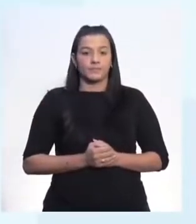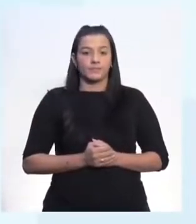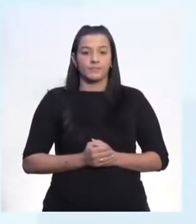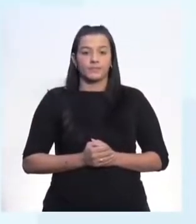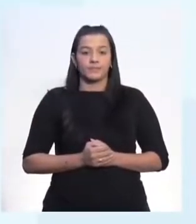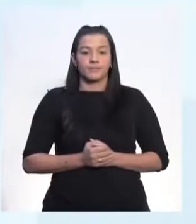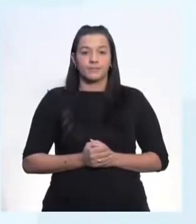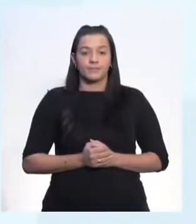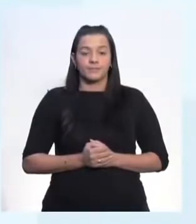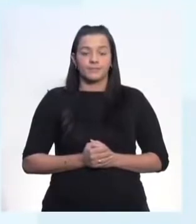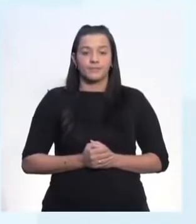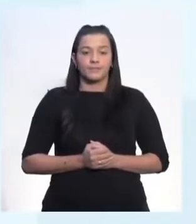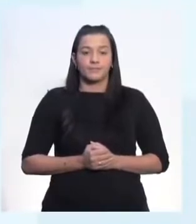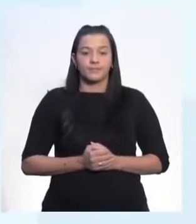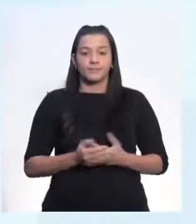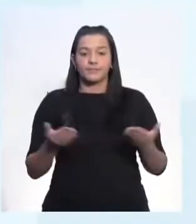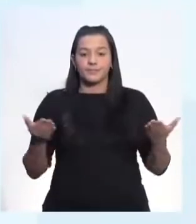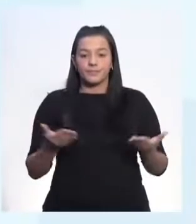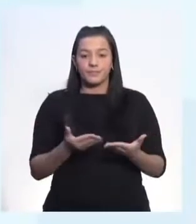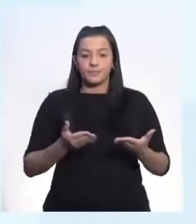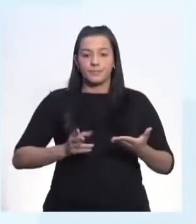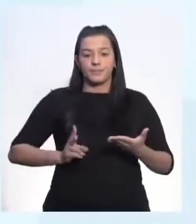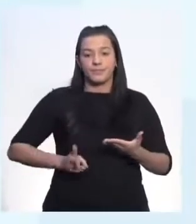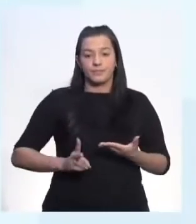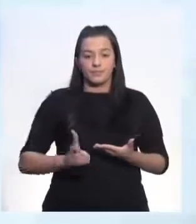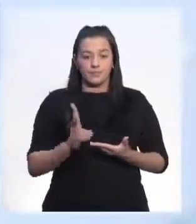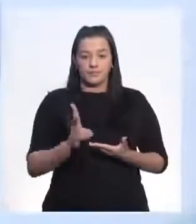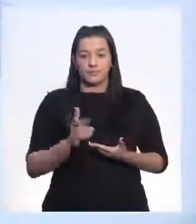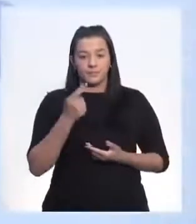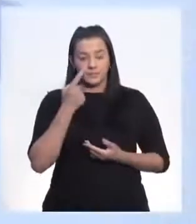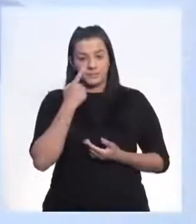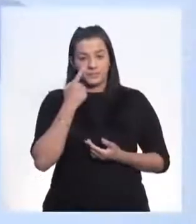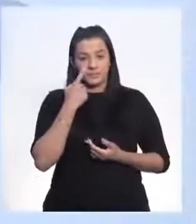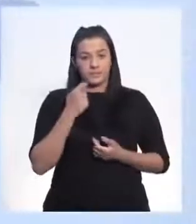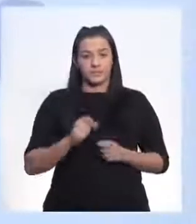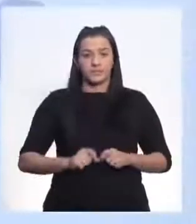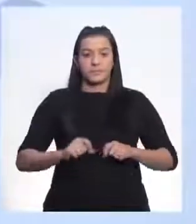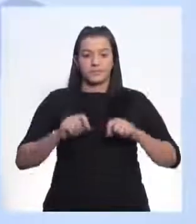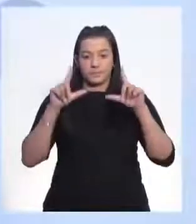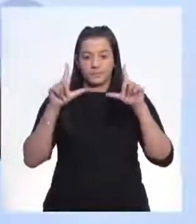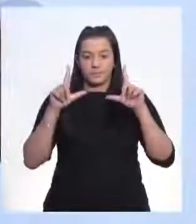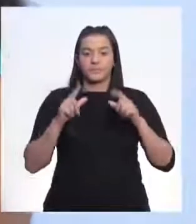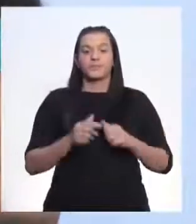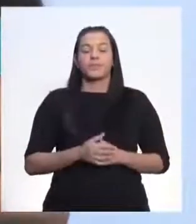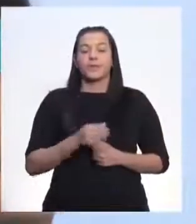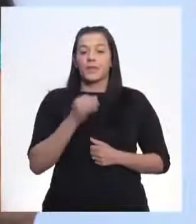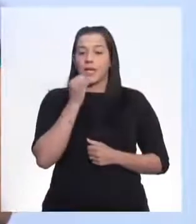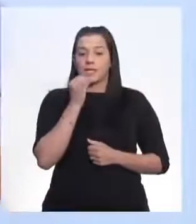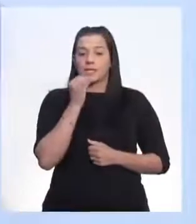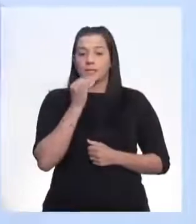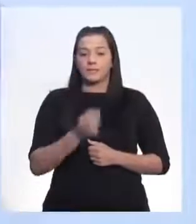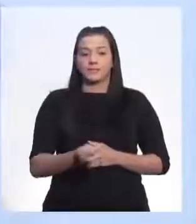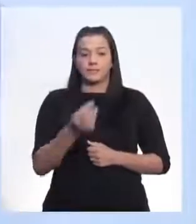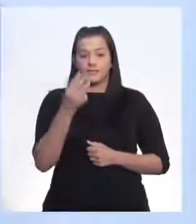Muito bem. Vamos continuar mais um pouquinho? Então, vem aqui comigo. Exemplo